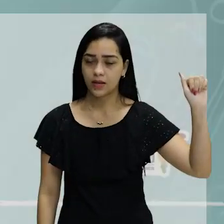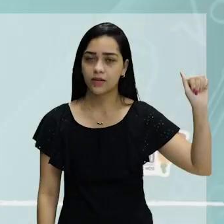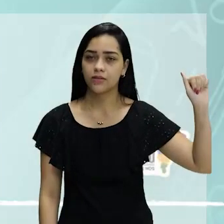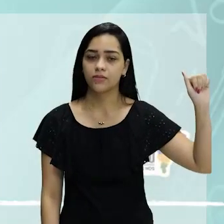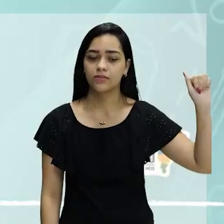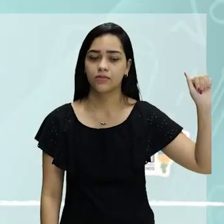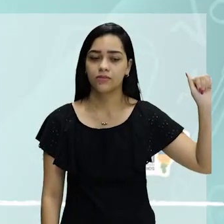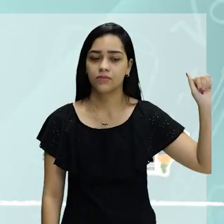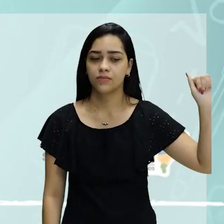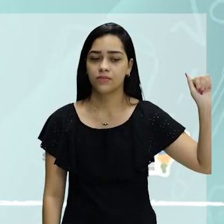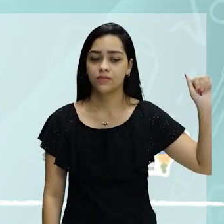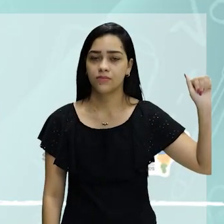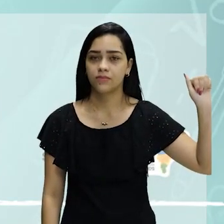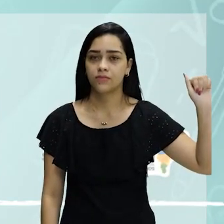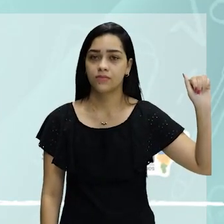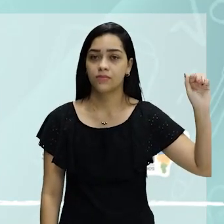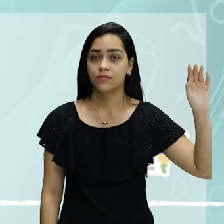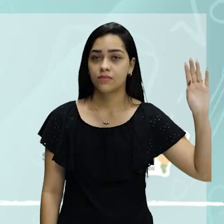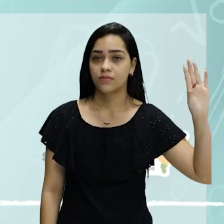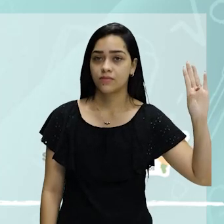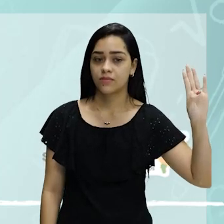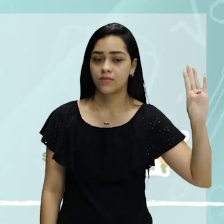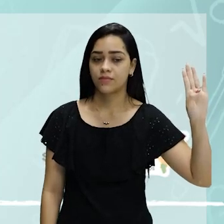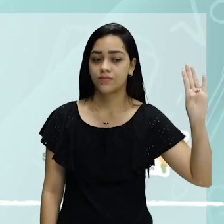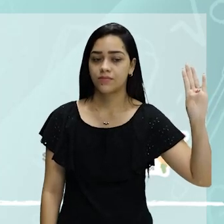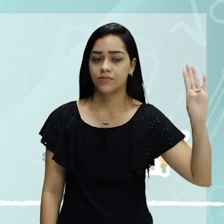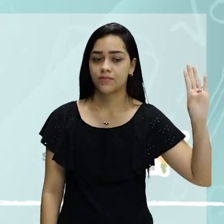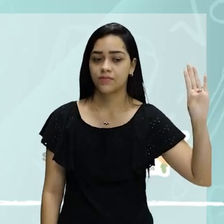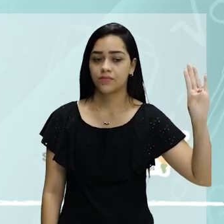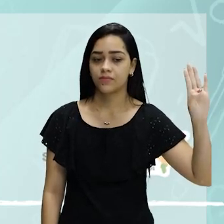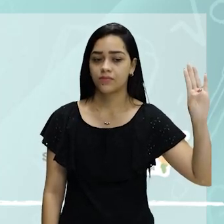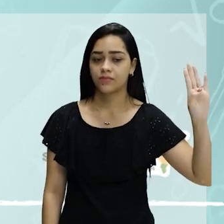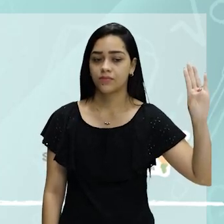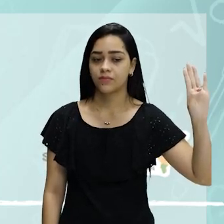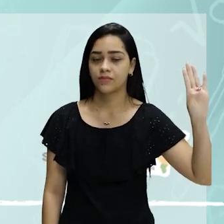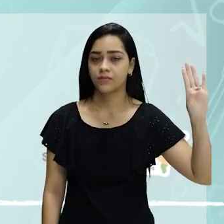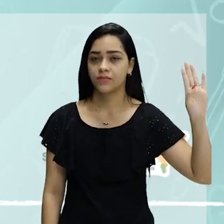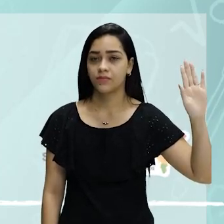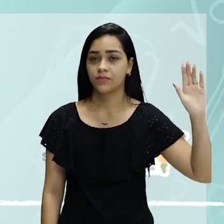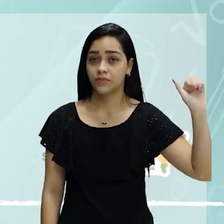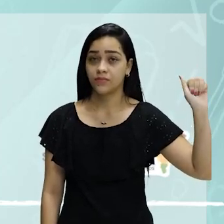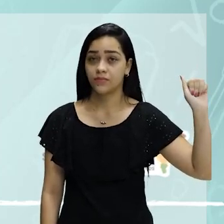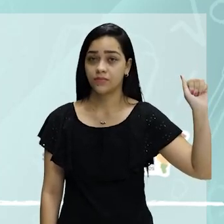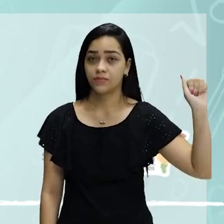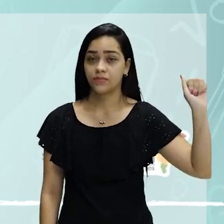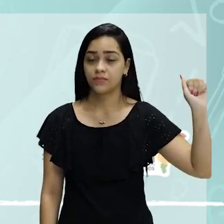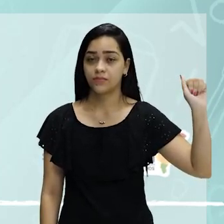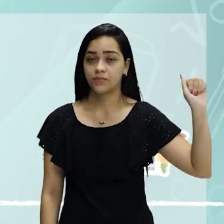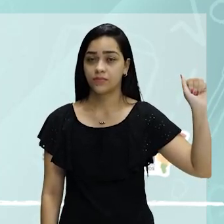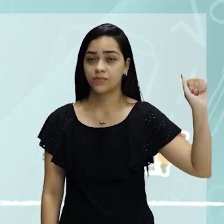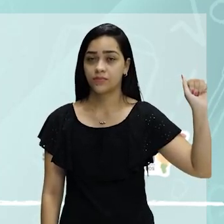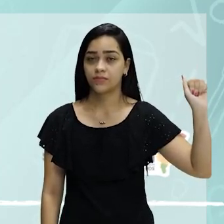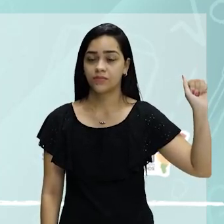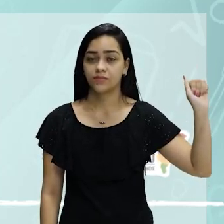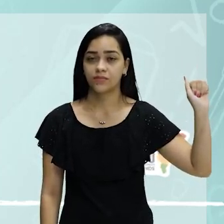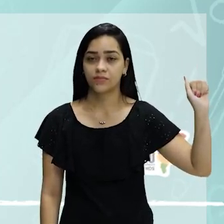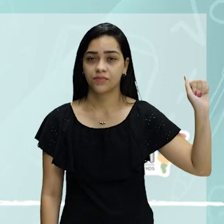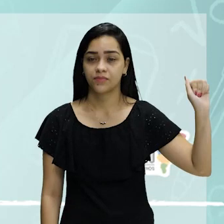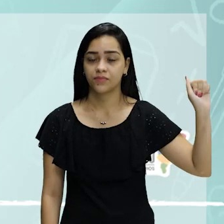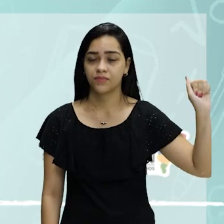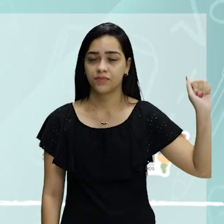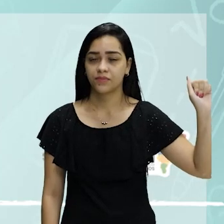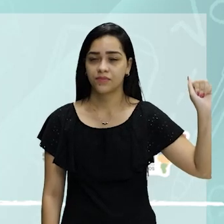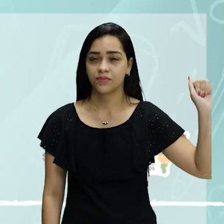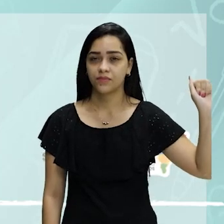A. Lirismo, subjetivismo, marcado pelo desespero do pecador